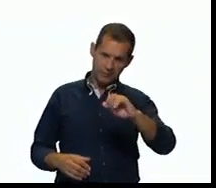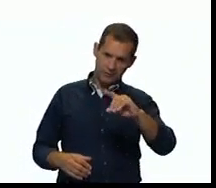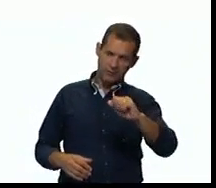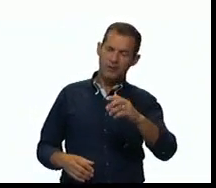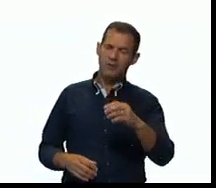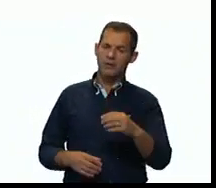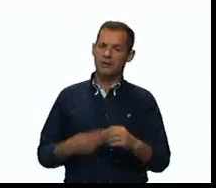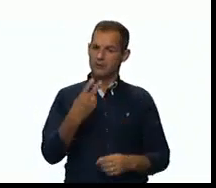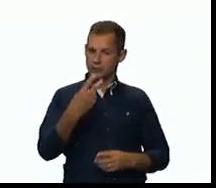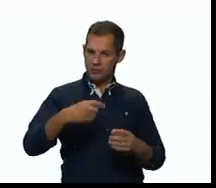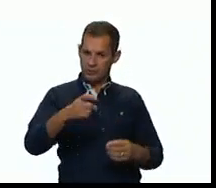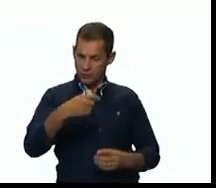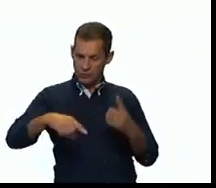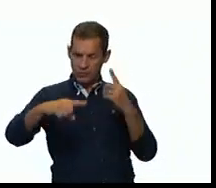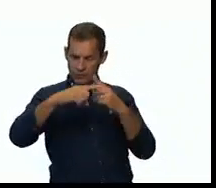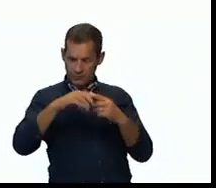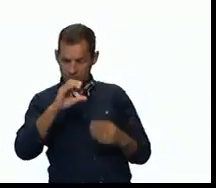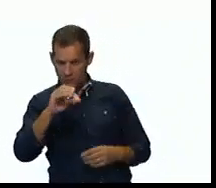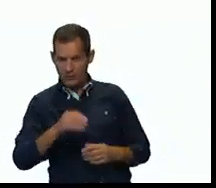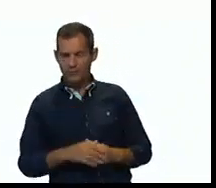c, então a f'